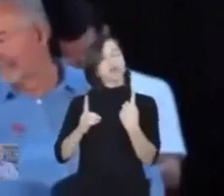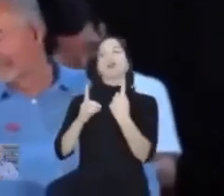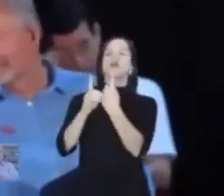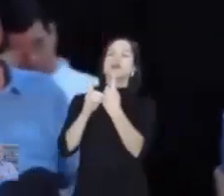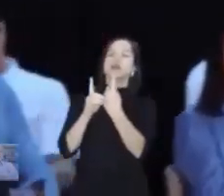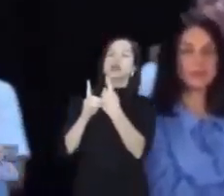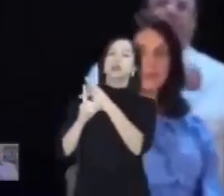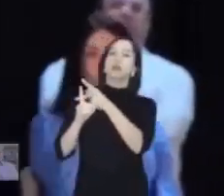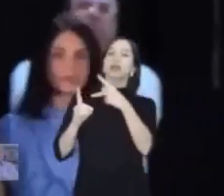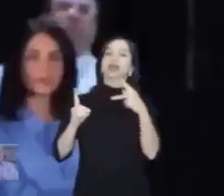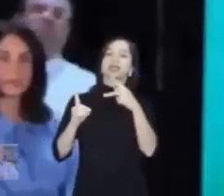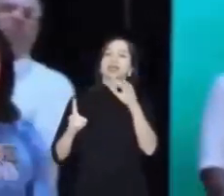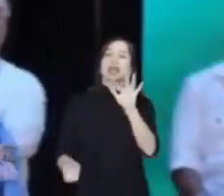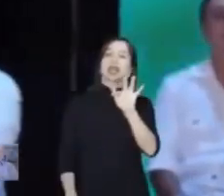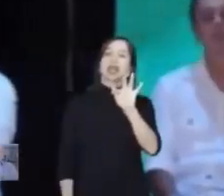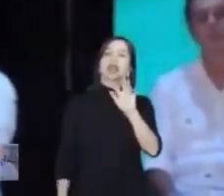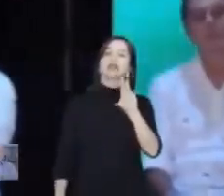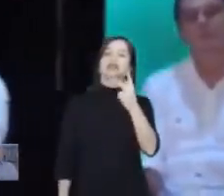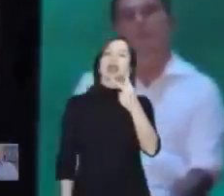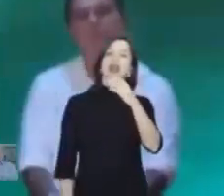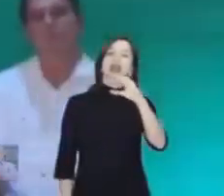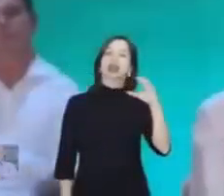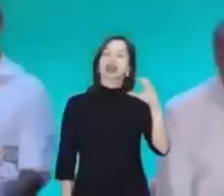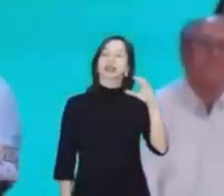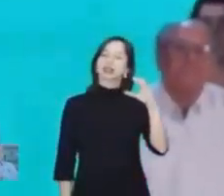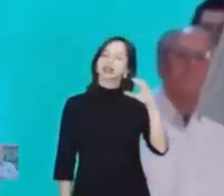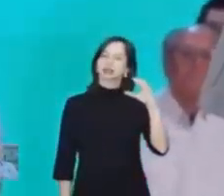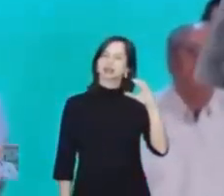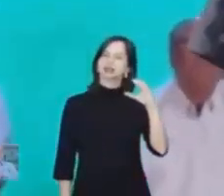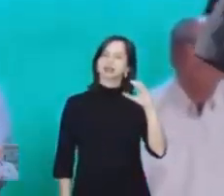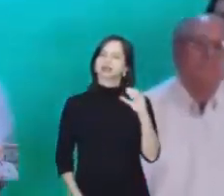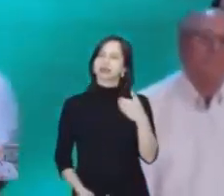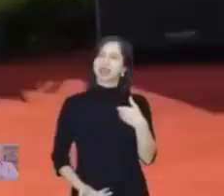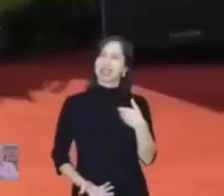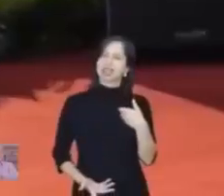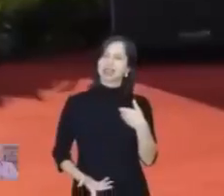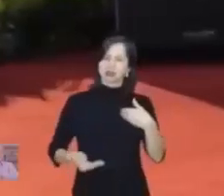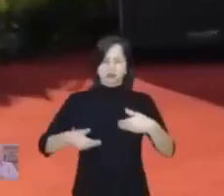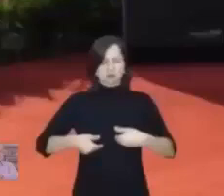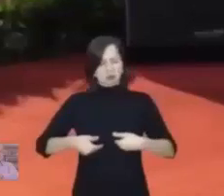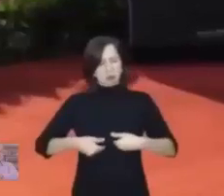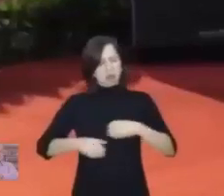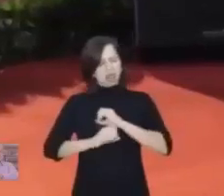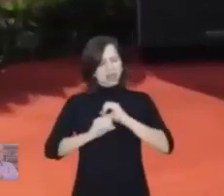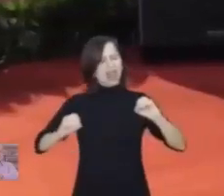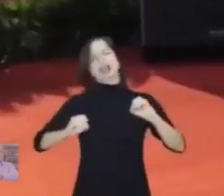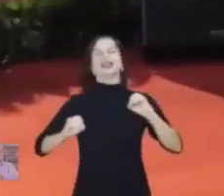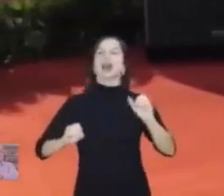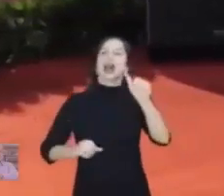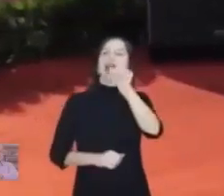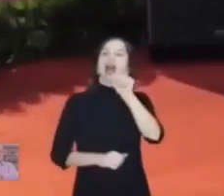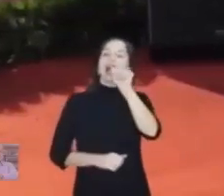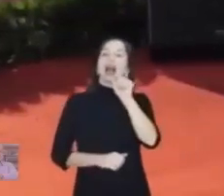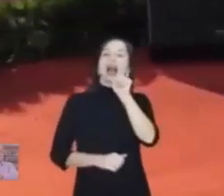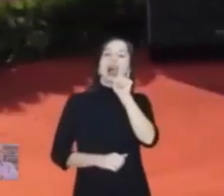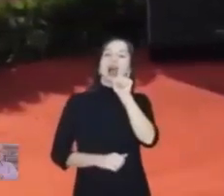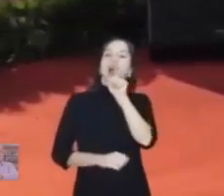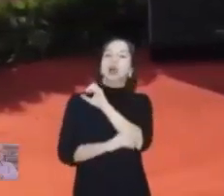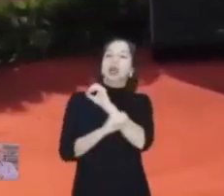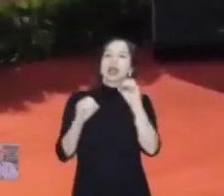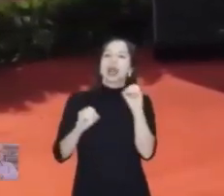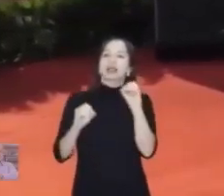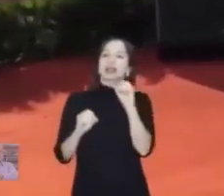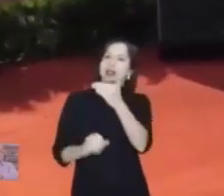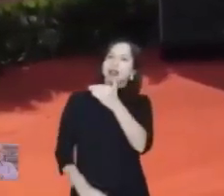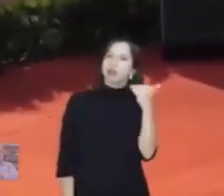e ele viu entrar em greve seca agradecer que é você ficar sem comer e sem bebê e aí a boca e seria